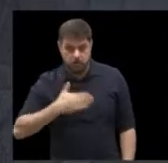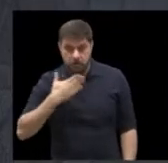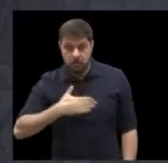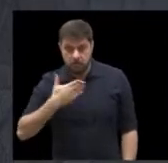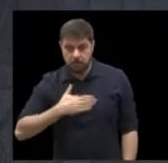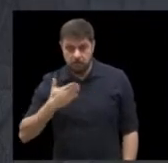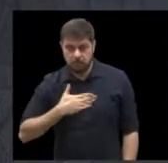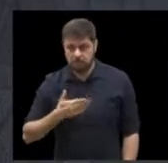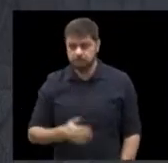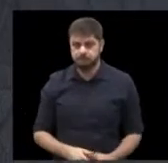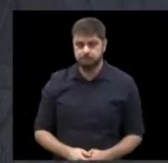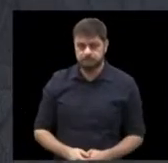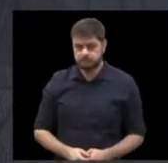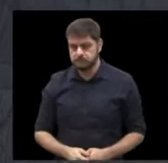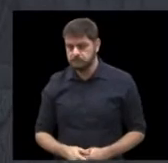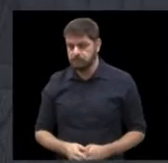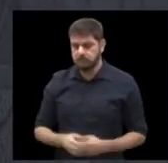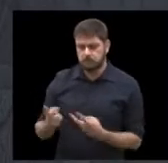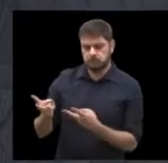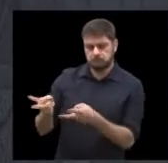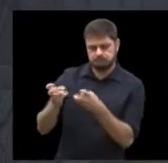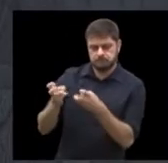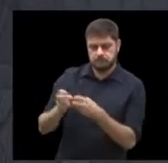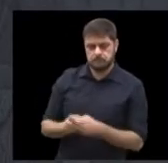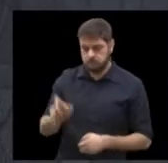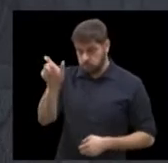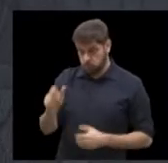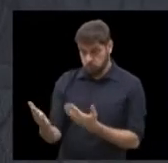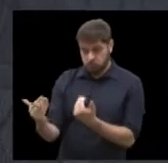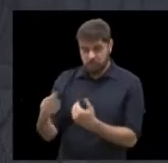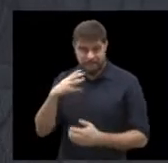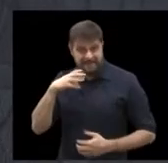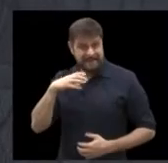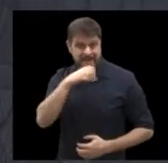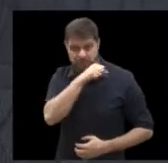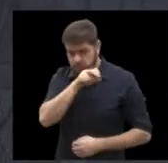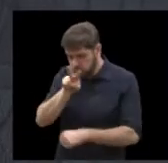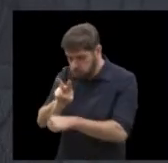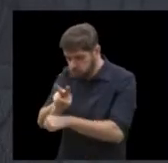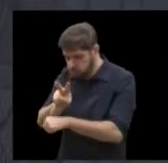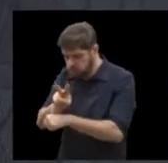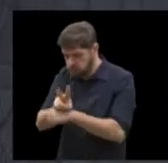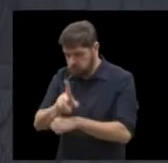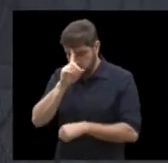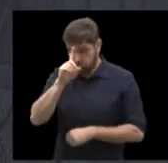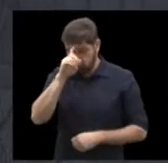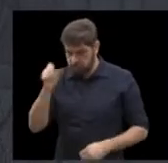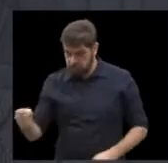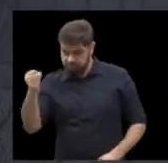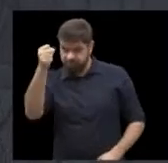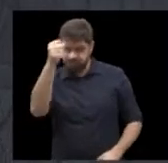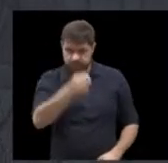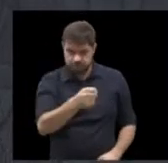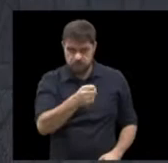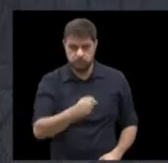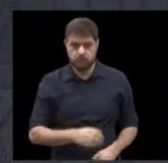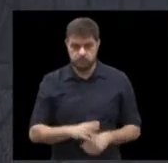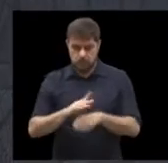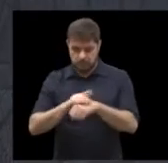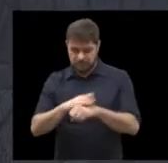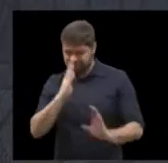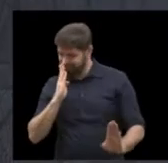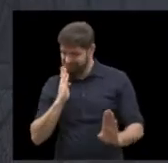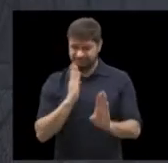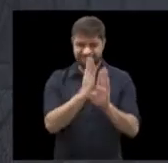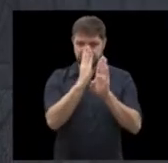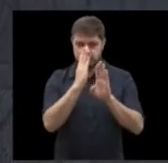ligou para mim e tal. Esse rapaz rapidamente foi atendido, levei para o hospital, porque é uma doença que, feito o